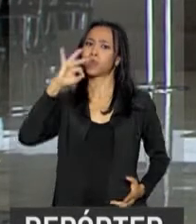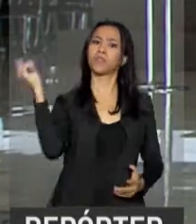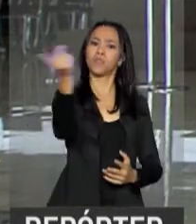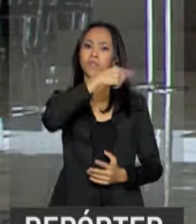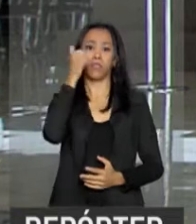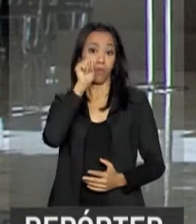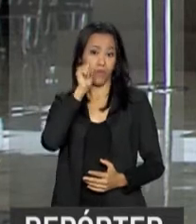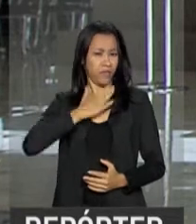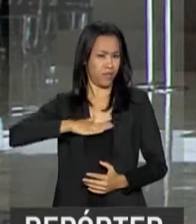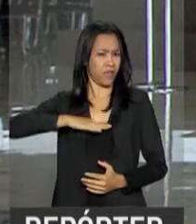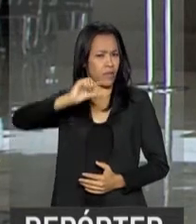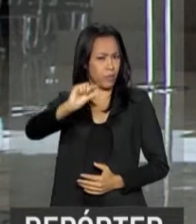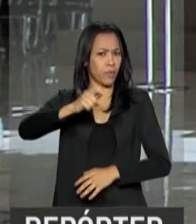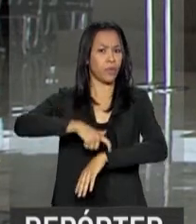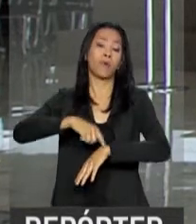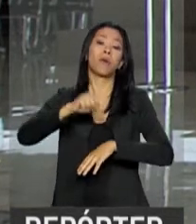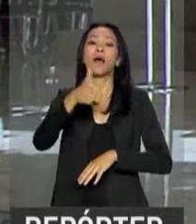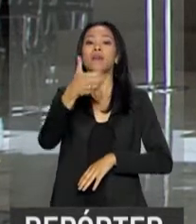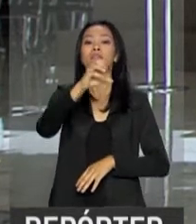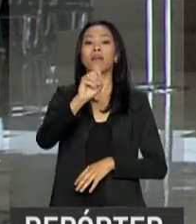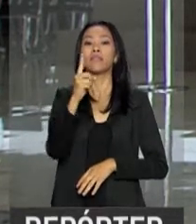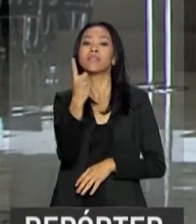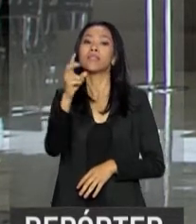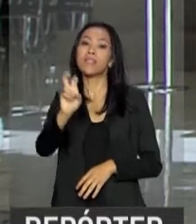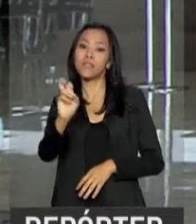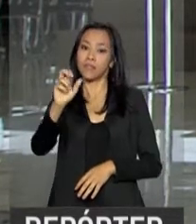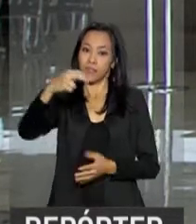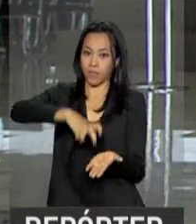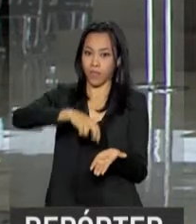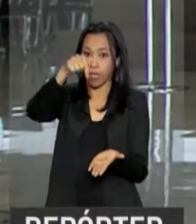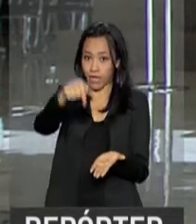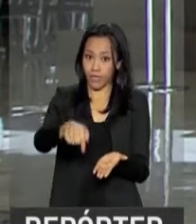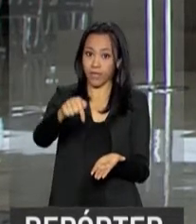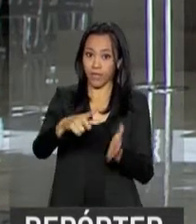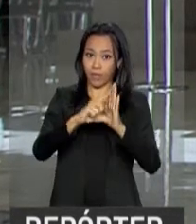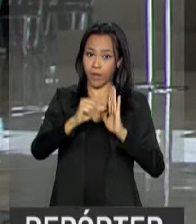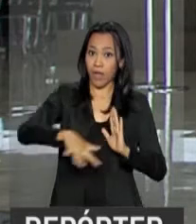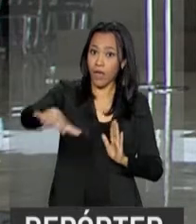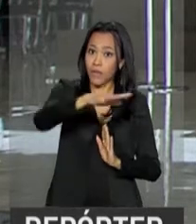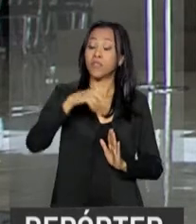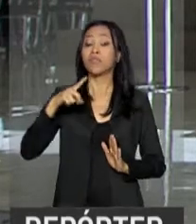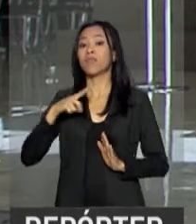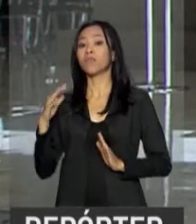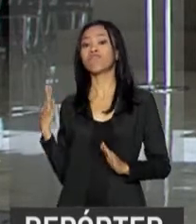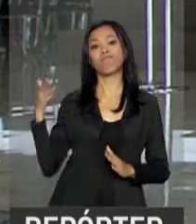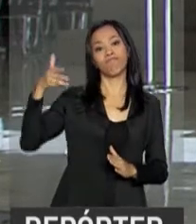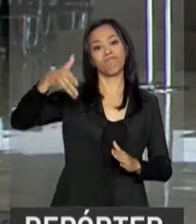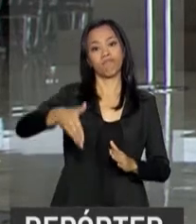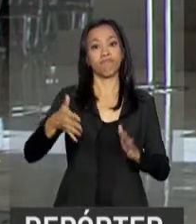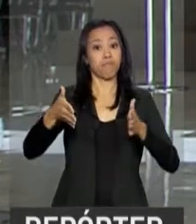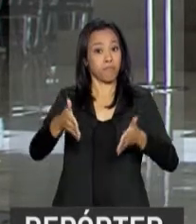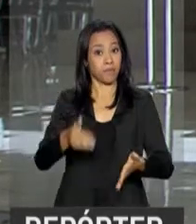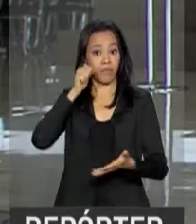evento vai ser daqui a pouquinho às dez e quinze da manhã aqui no anexo 1 do palácio do planalto vai contar com a participação da primeira